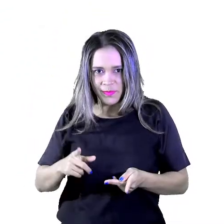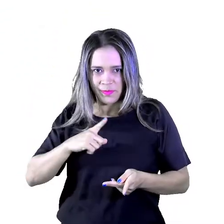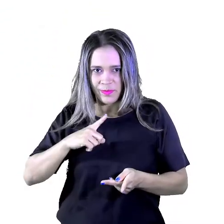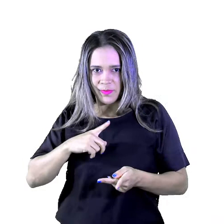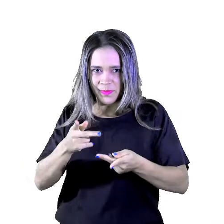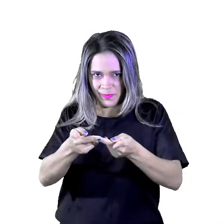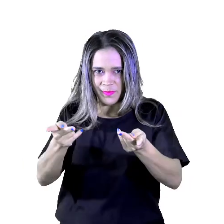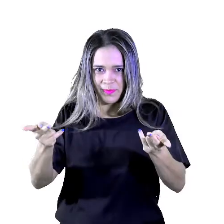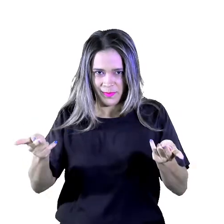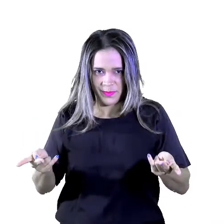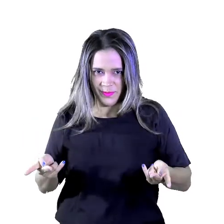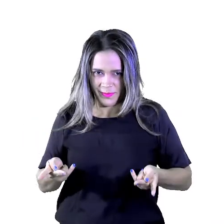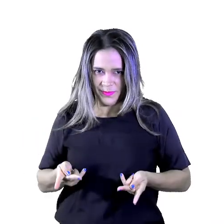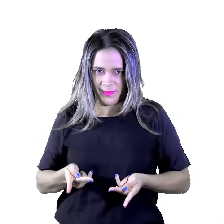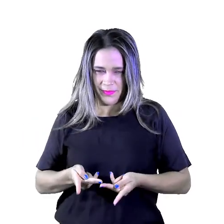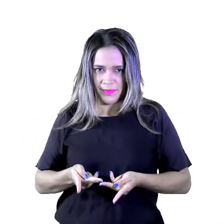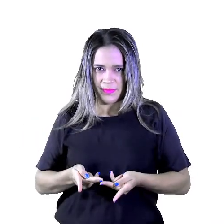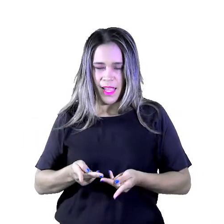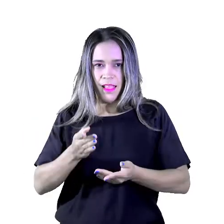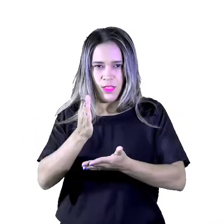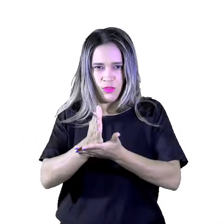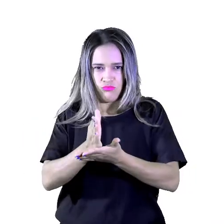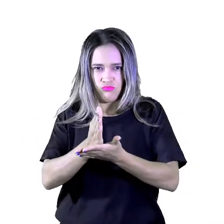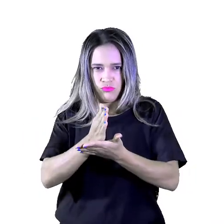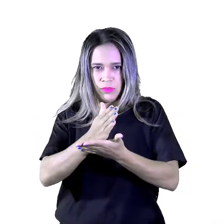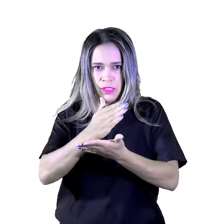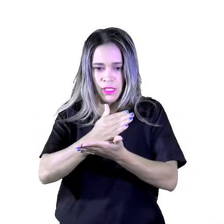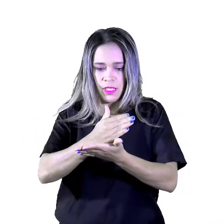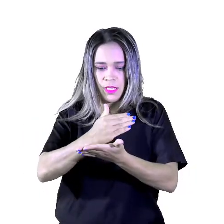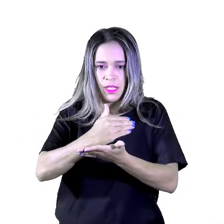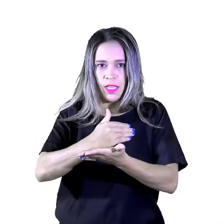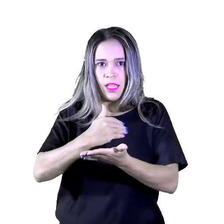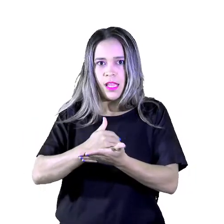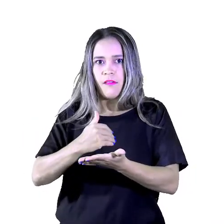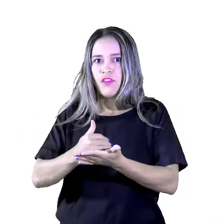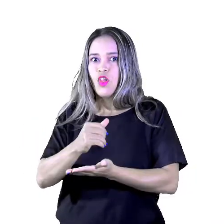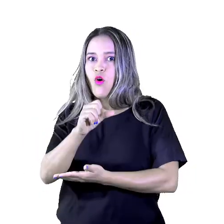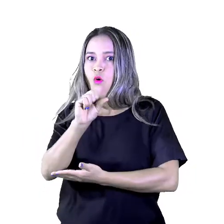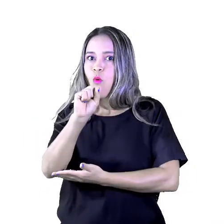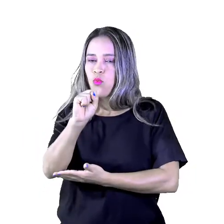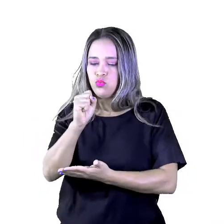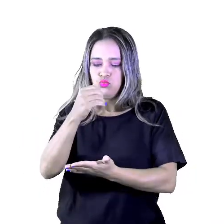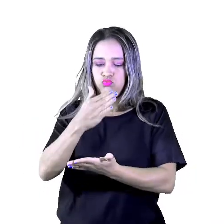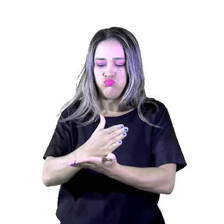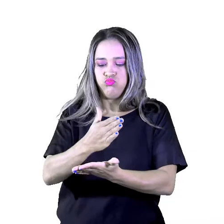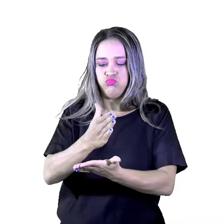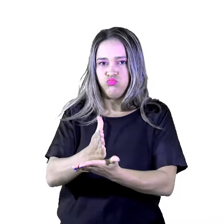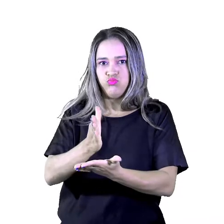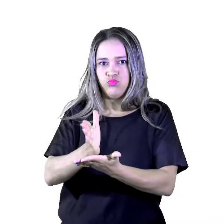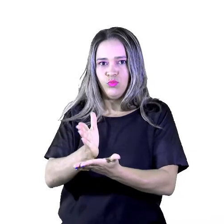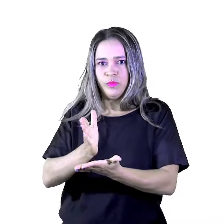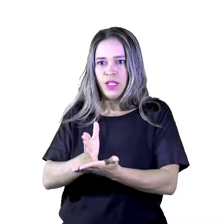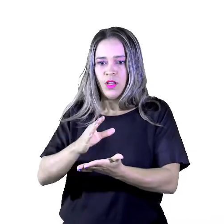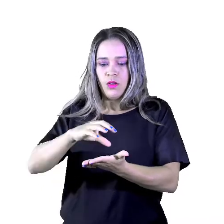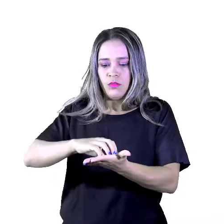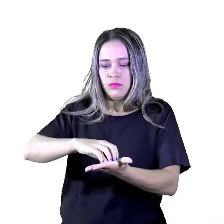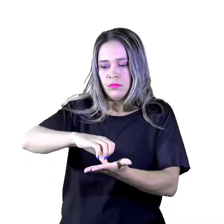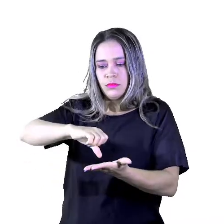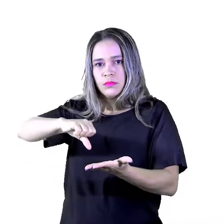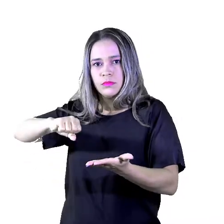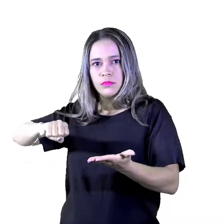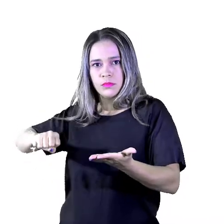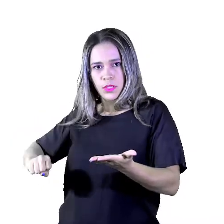pizza, ela está dividida em 8 partes iguais e eu estou retirando uma